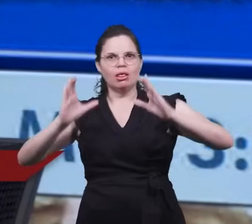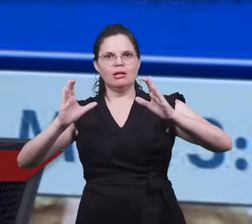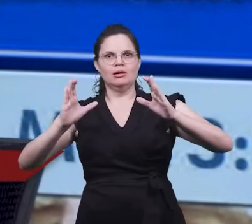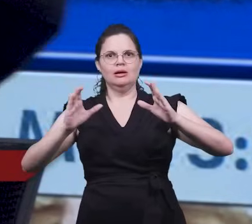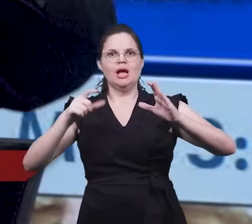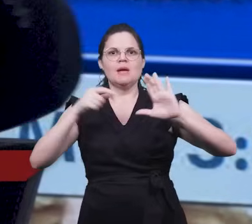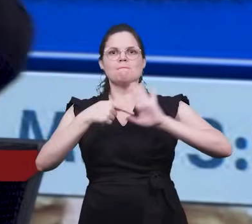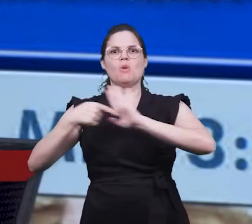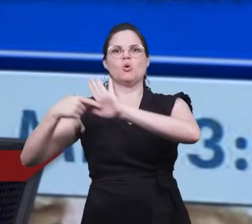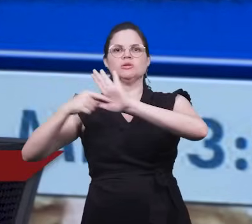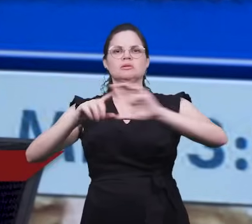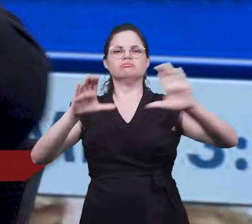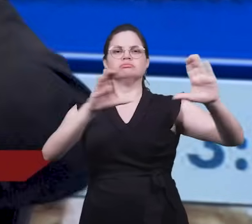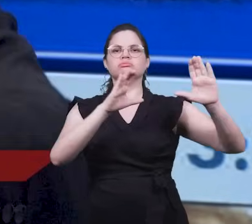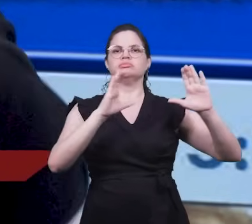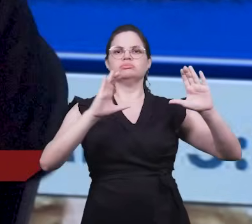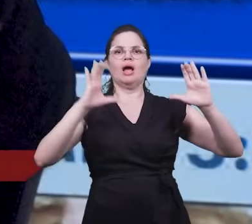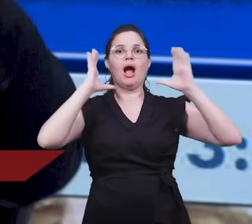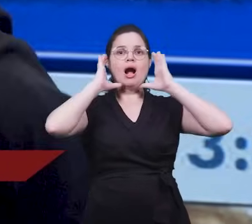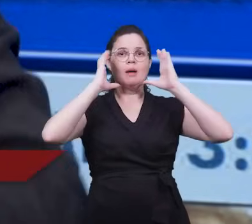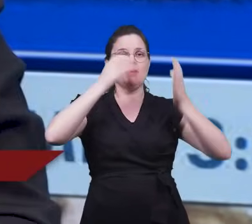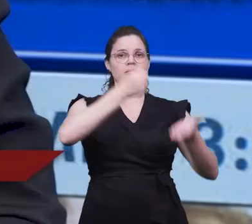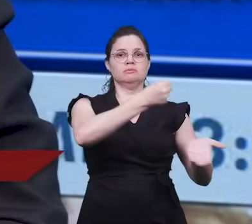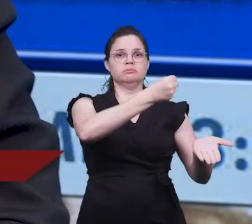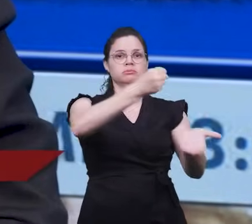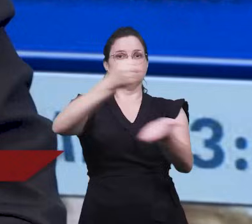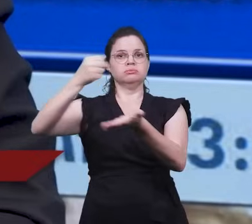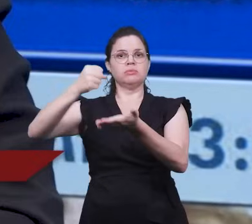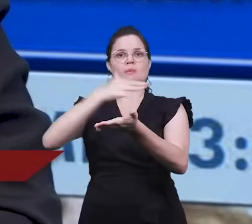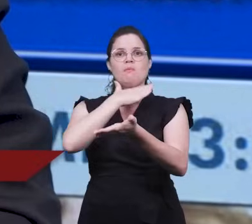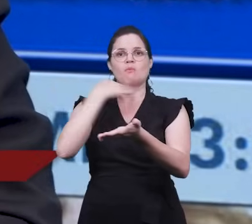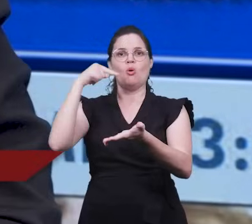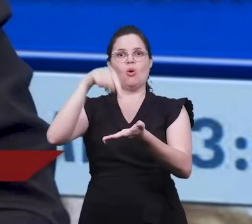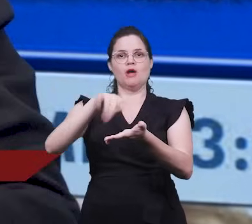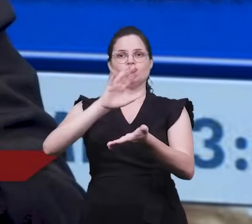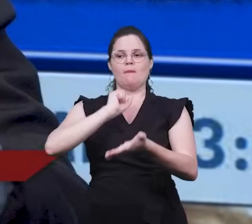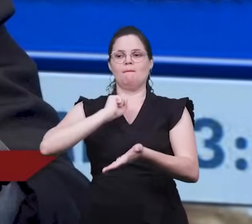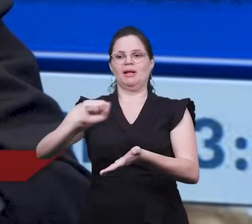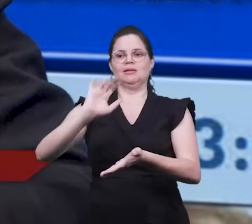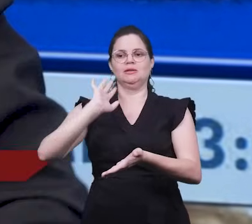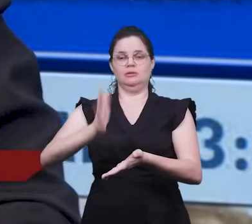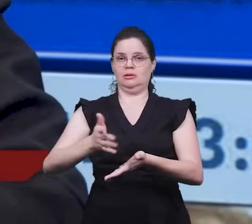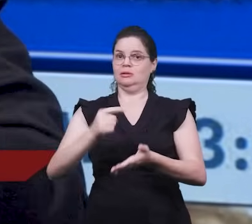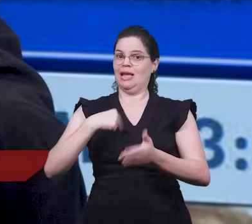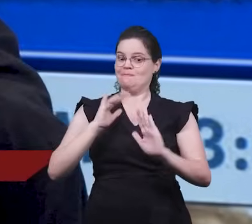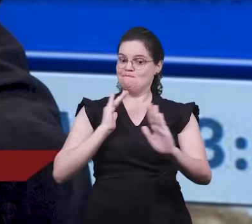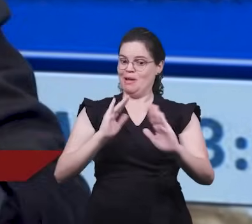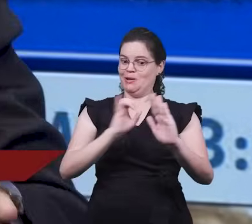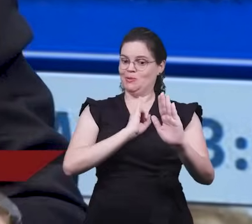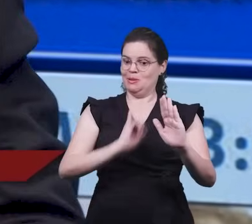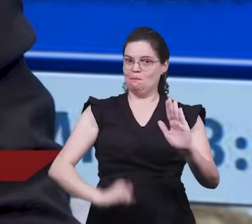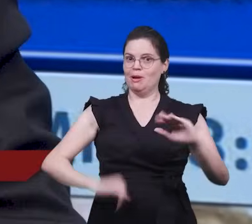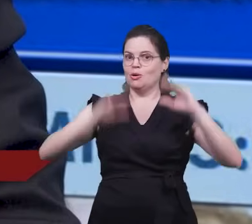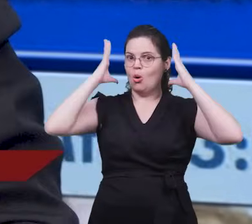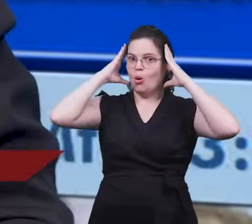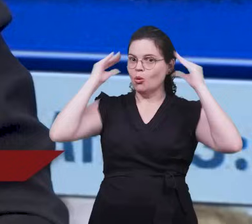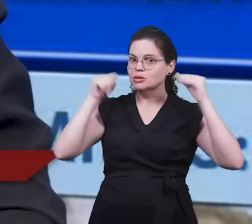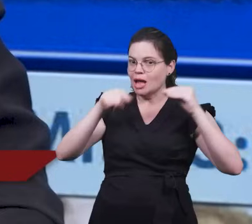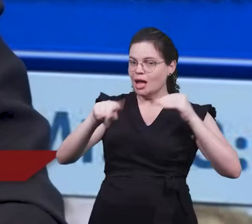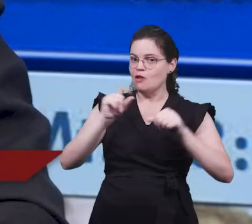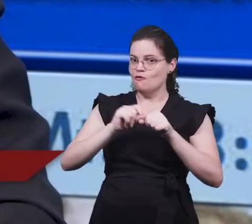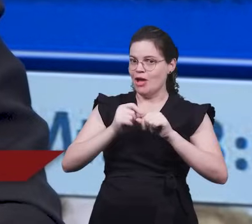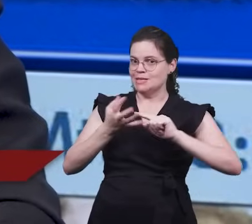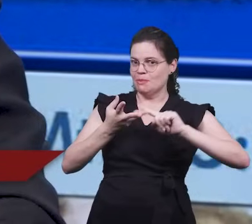e carregar ela em algumas cidades para dizer assim, ó, matamos o Magêncio. Ali, isso é o Constantino,